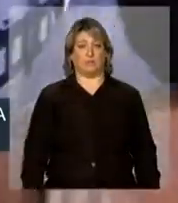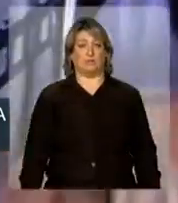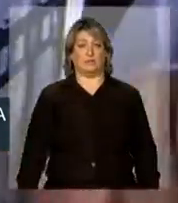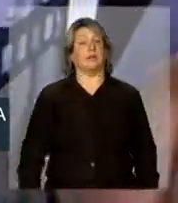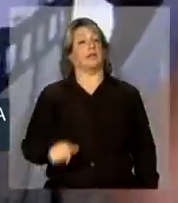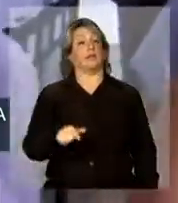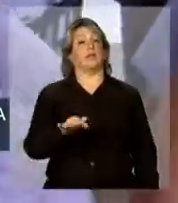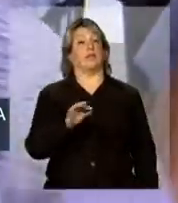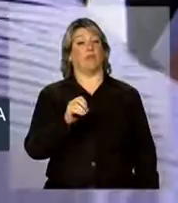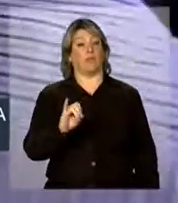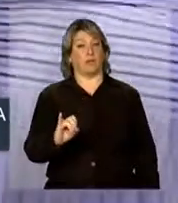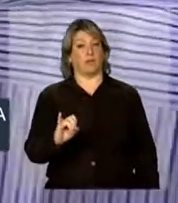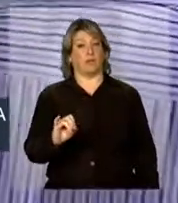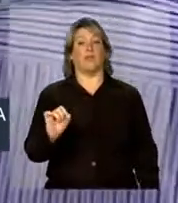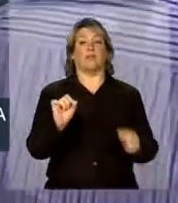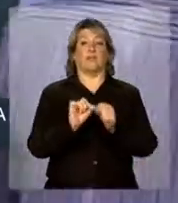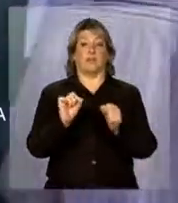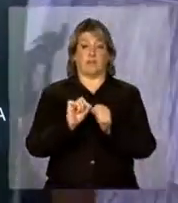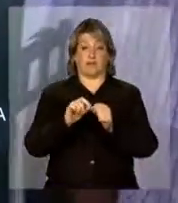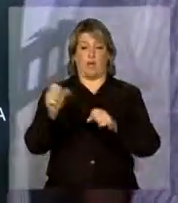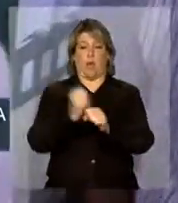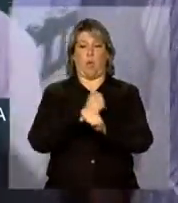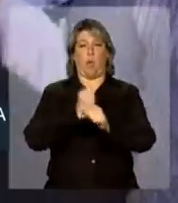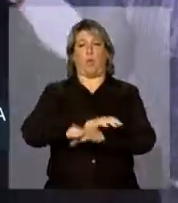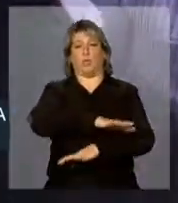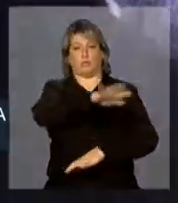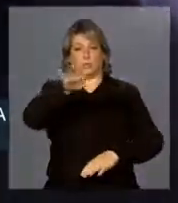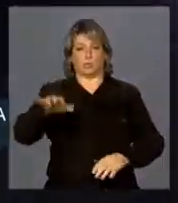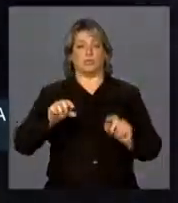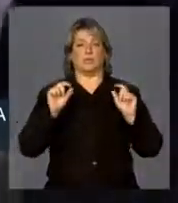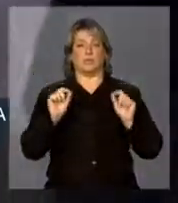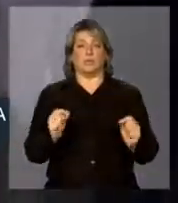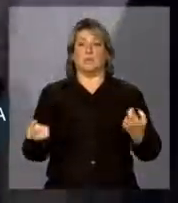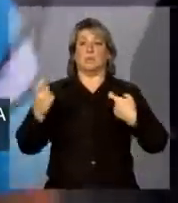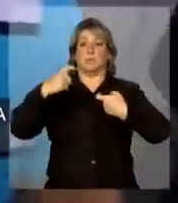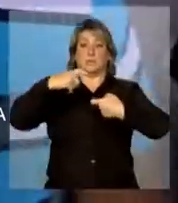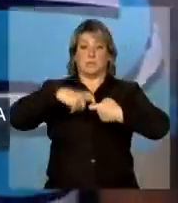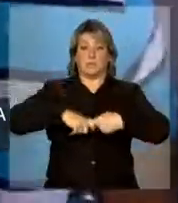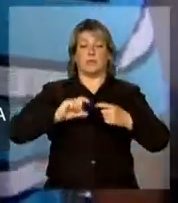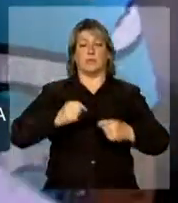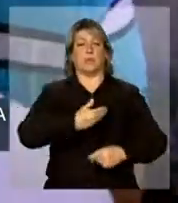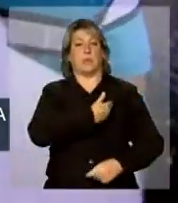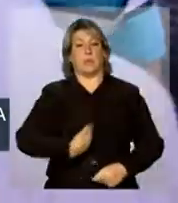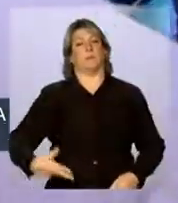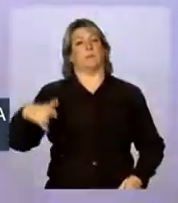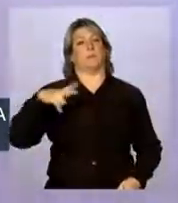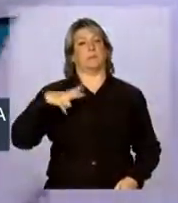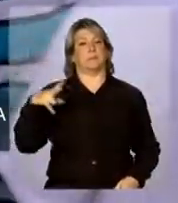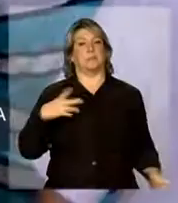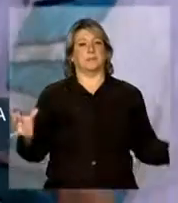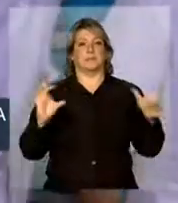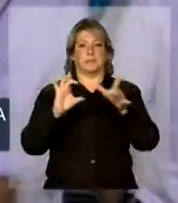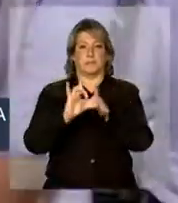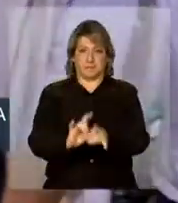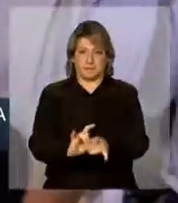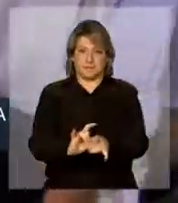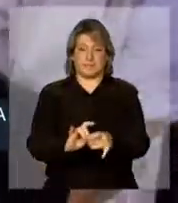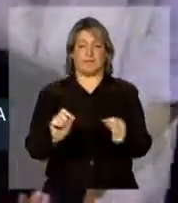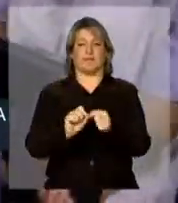e foi feita com a obra foi feita com uma parceria público-privada